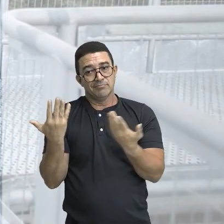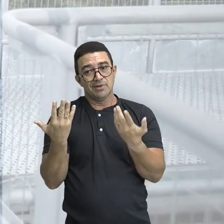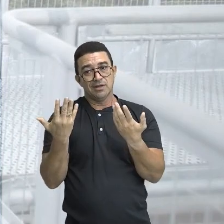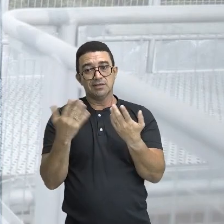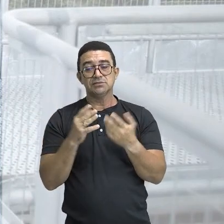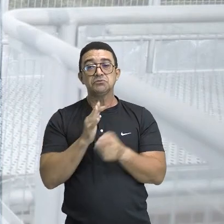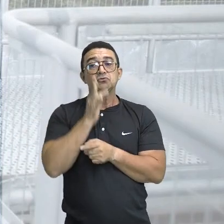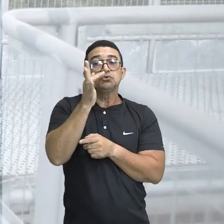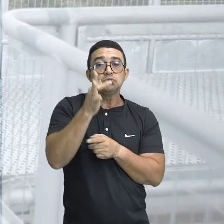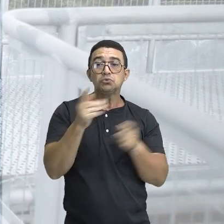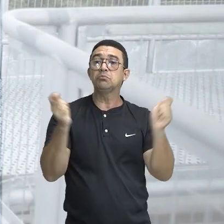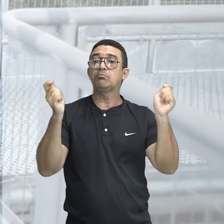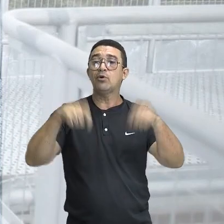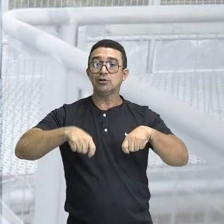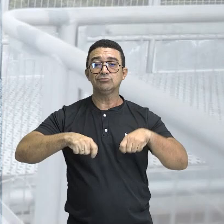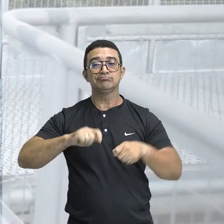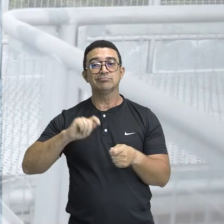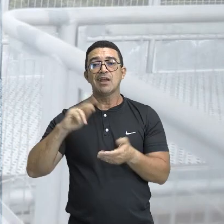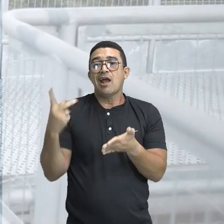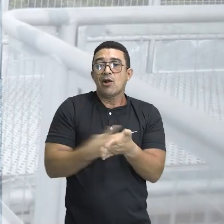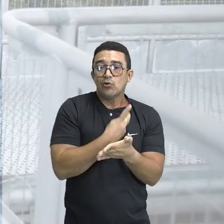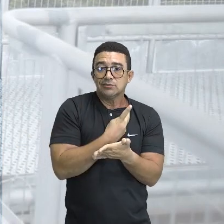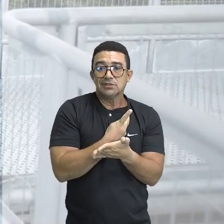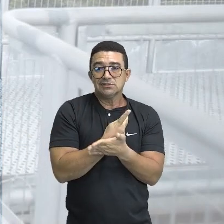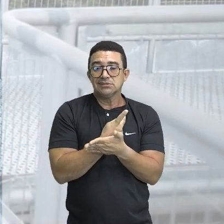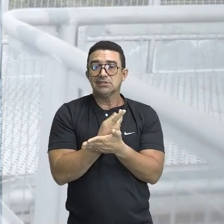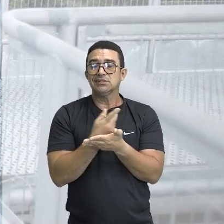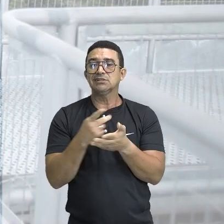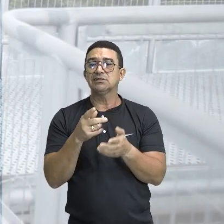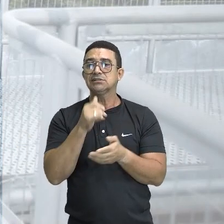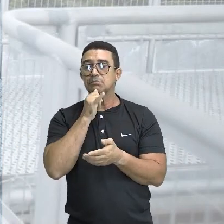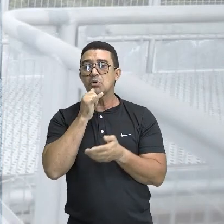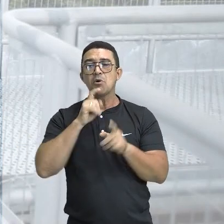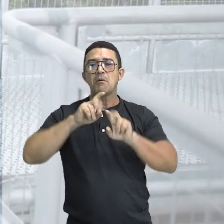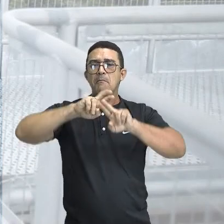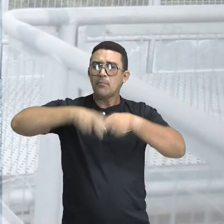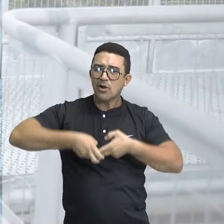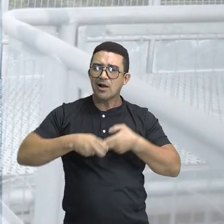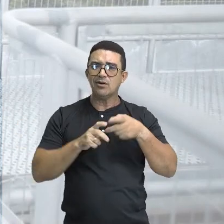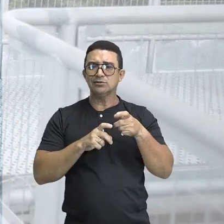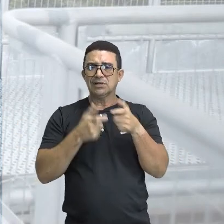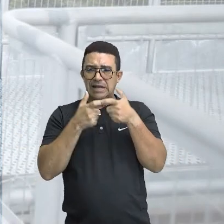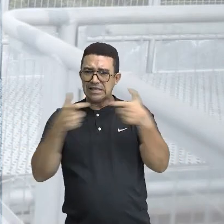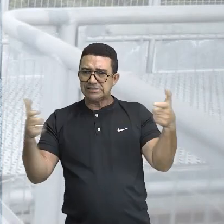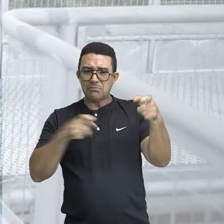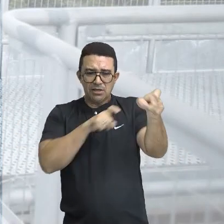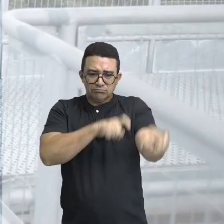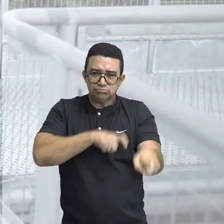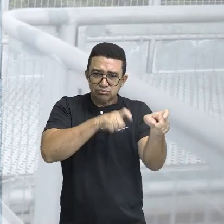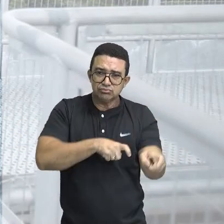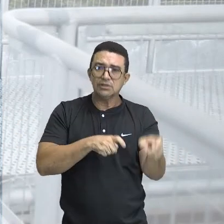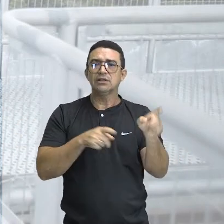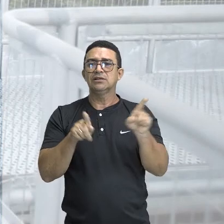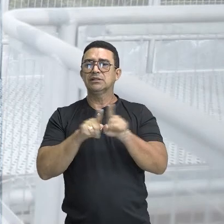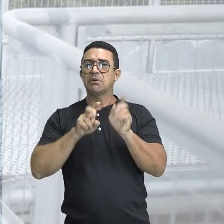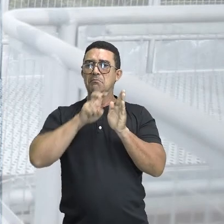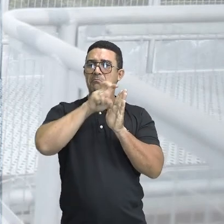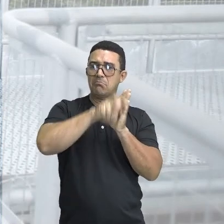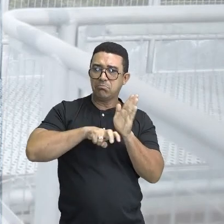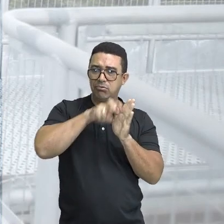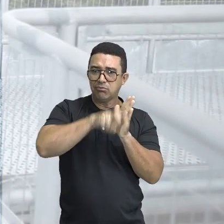vai vir devido à expansão, né, da agricultura, da pecuária e também